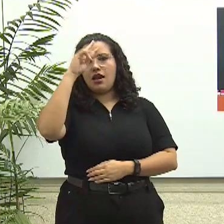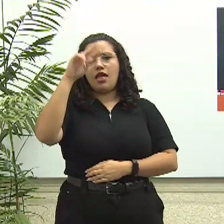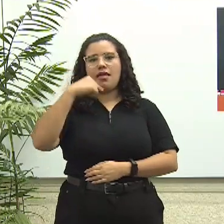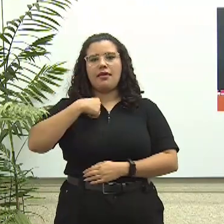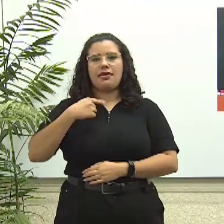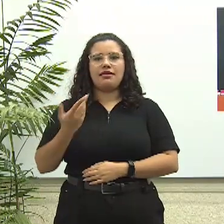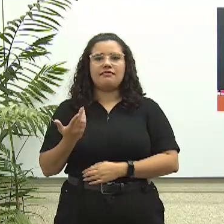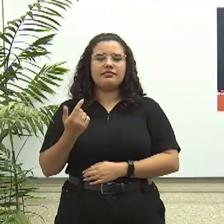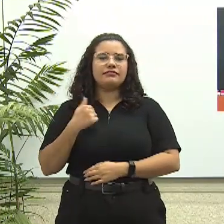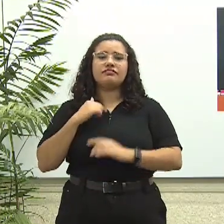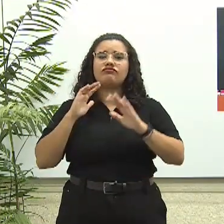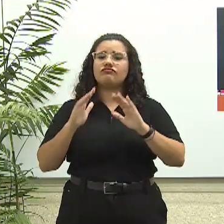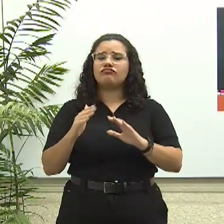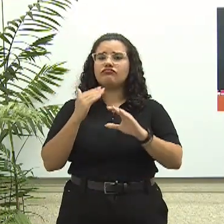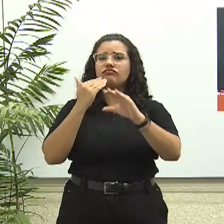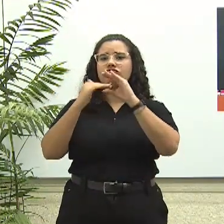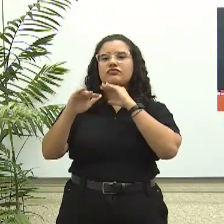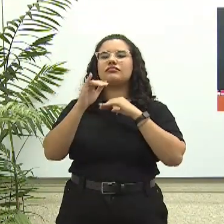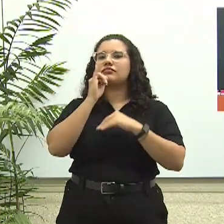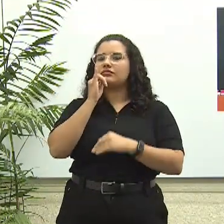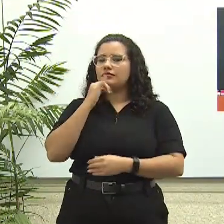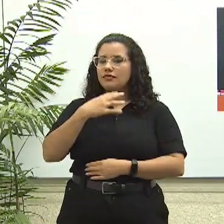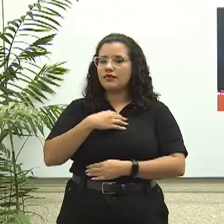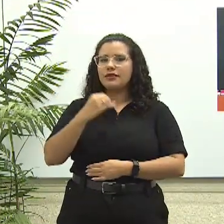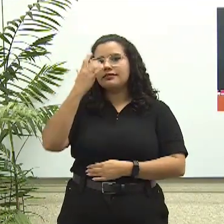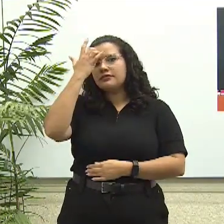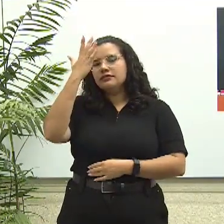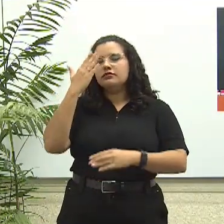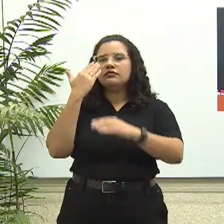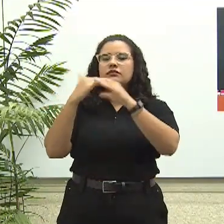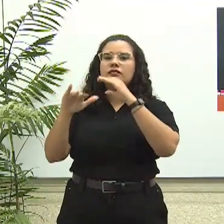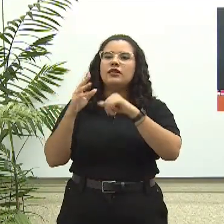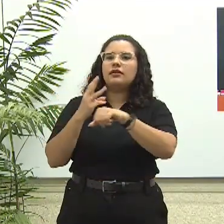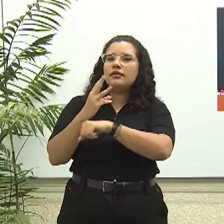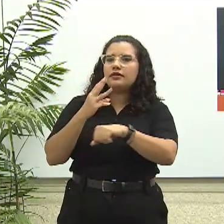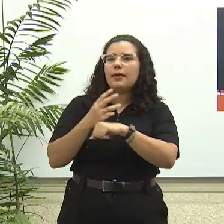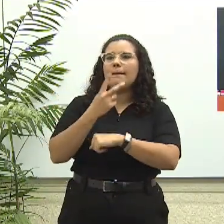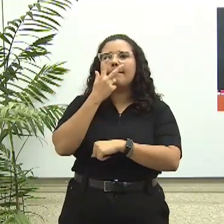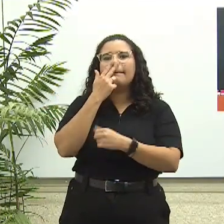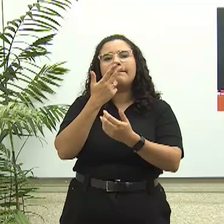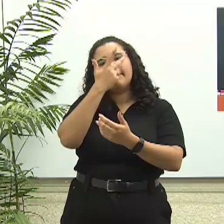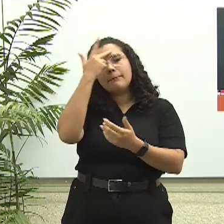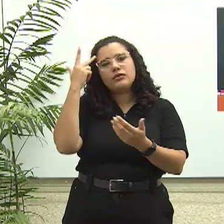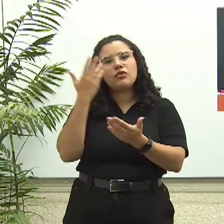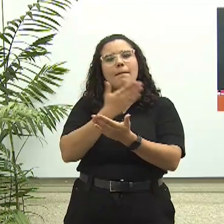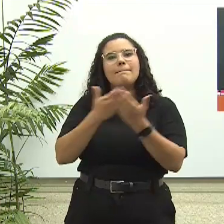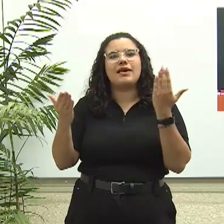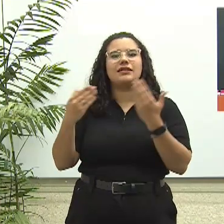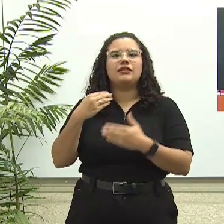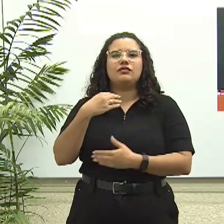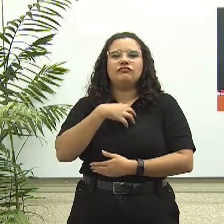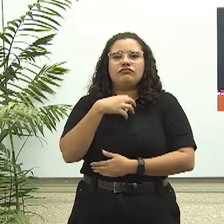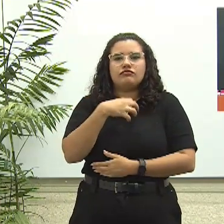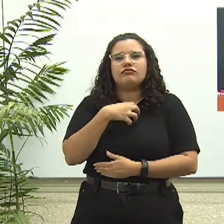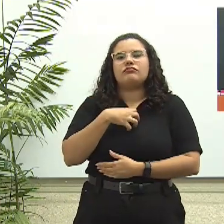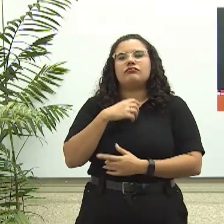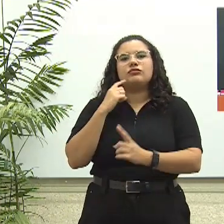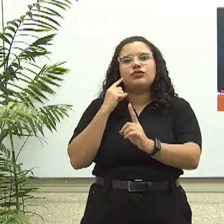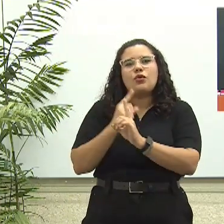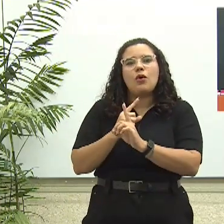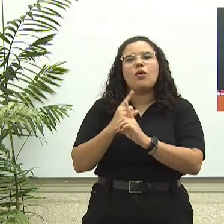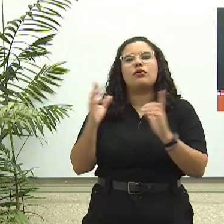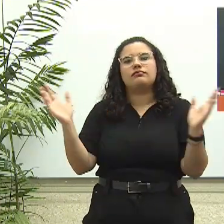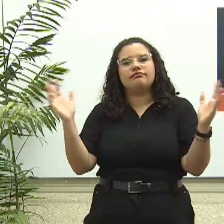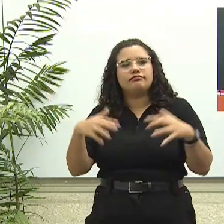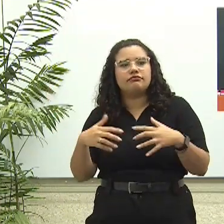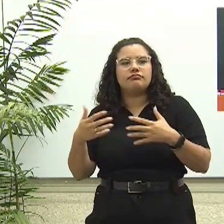ali o filho já acha mais fácil falar pelo WhatsApp e aí já as pessoas foram perdendo os sindicatos a o encontro